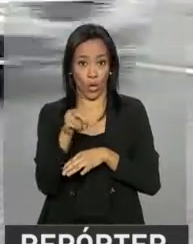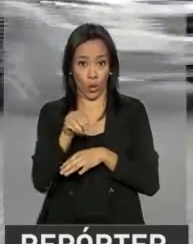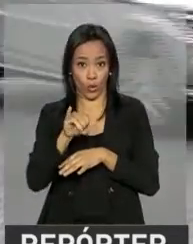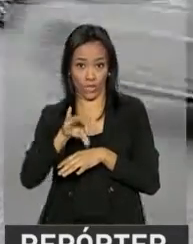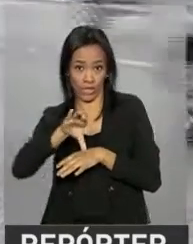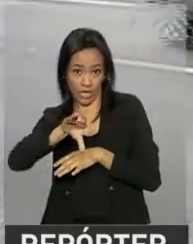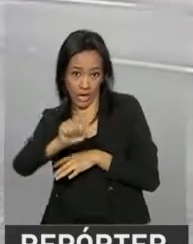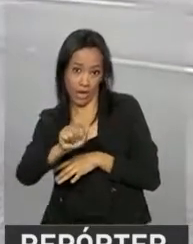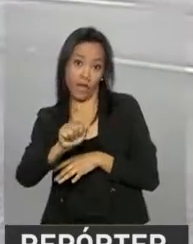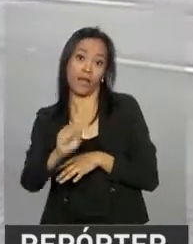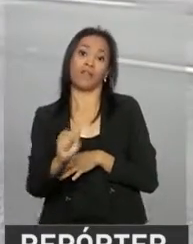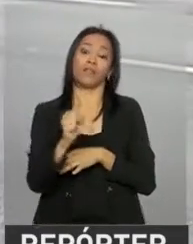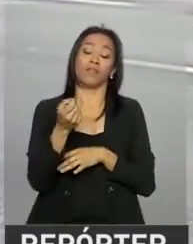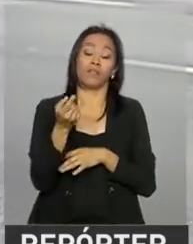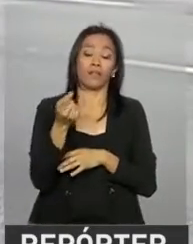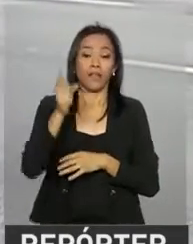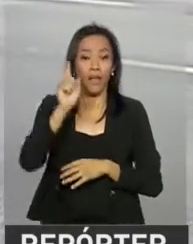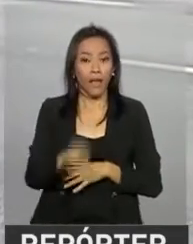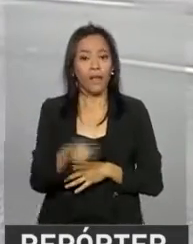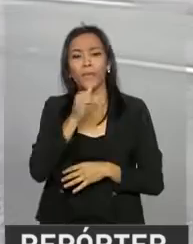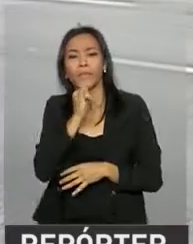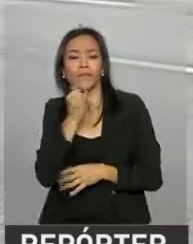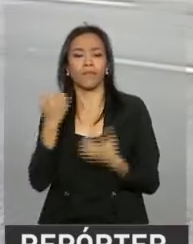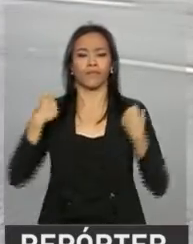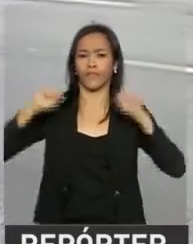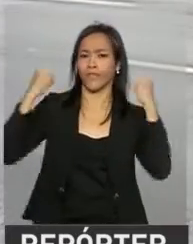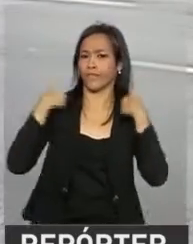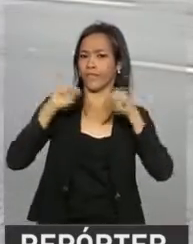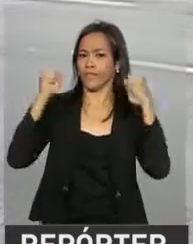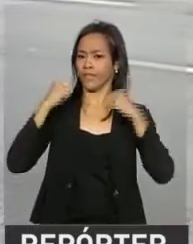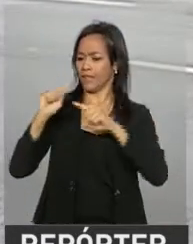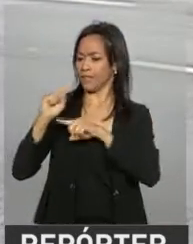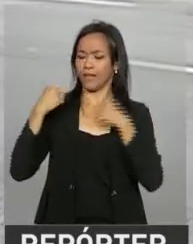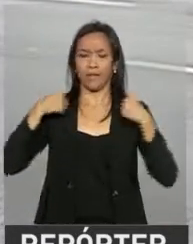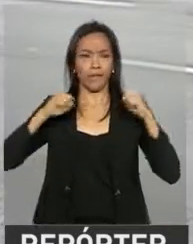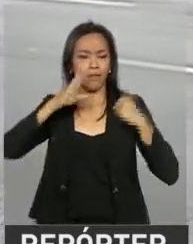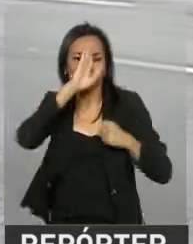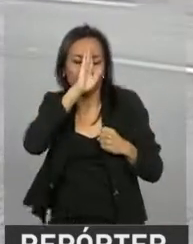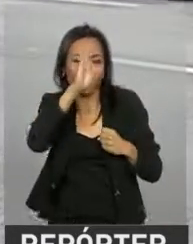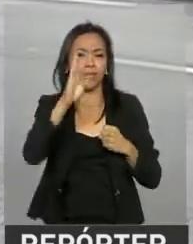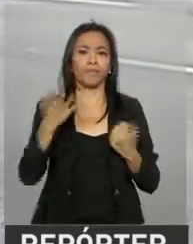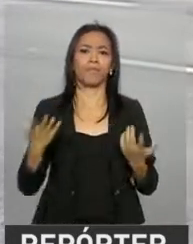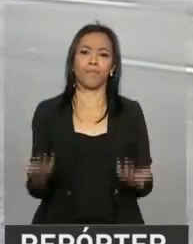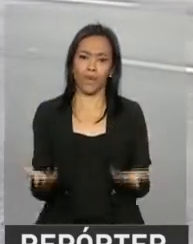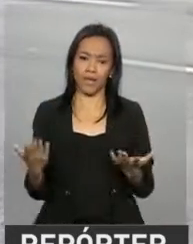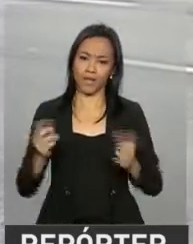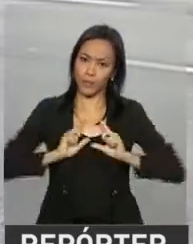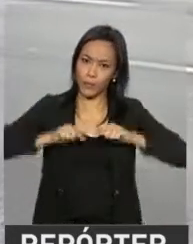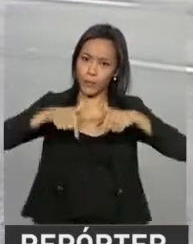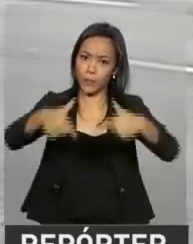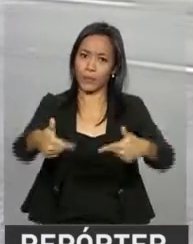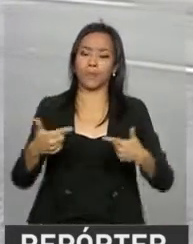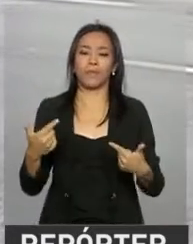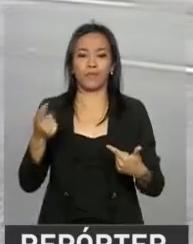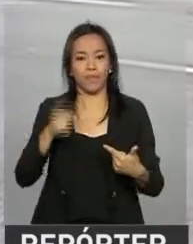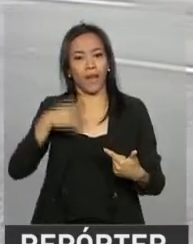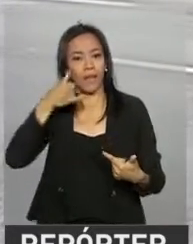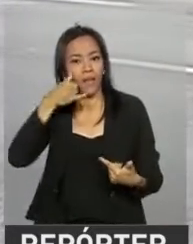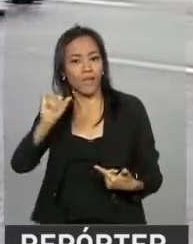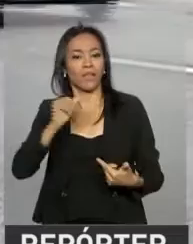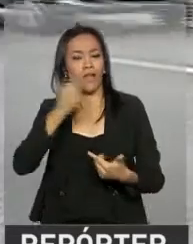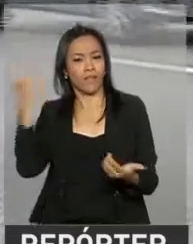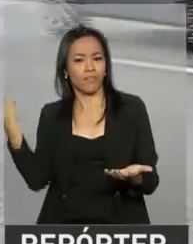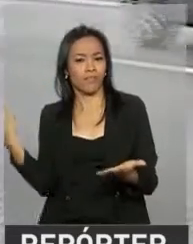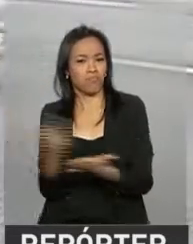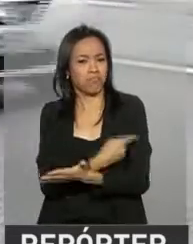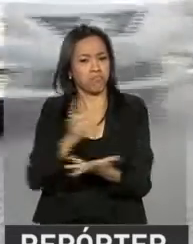transmissíveis apontando aí atividade física como uma das principais ações de intervenção sobre os fatores de